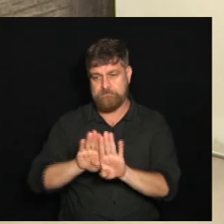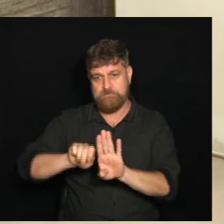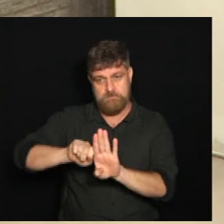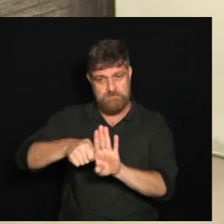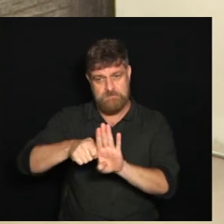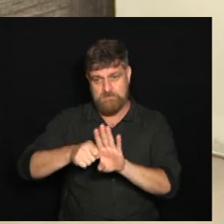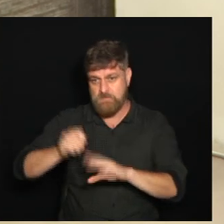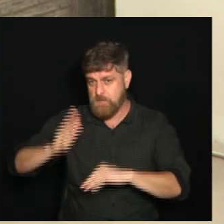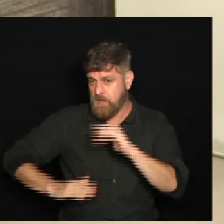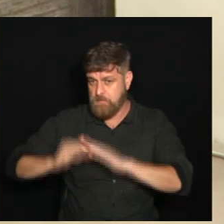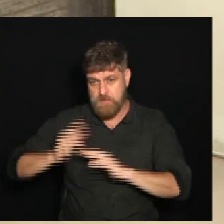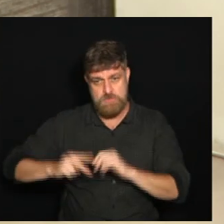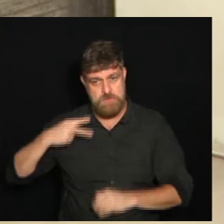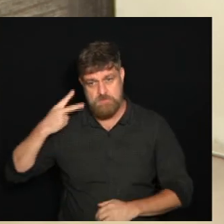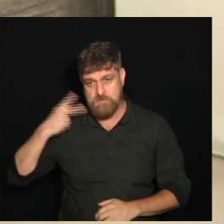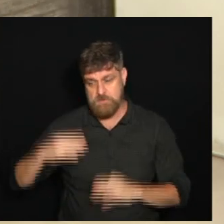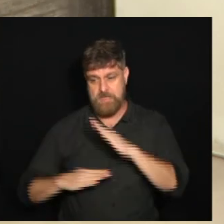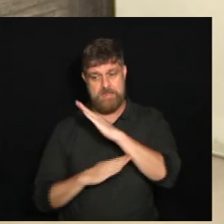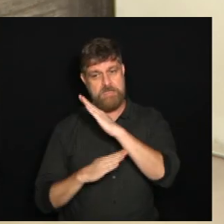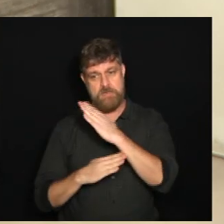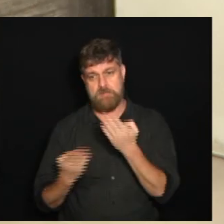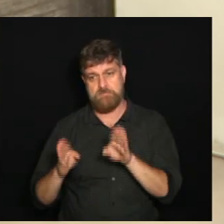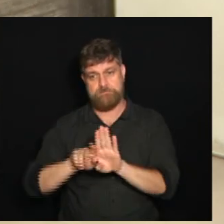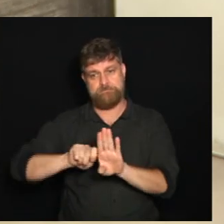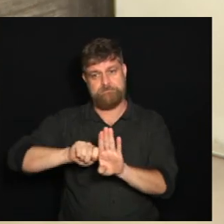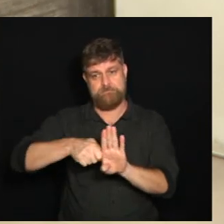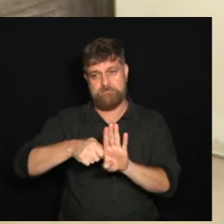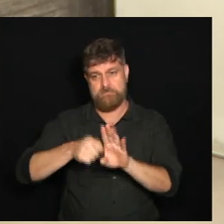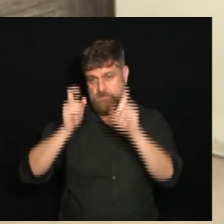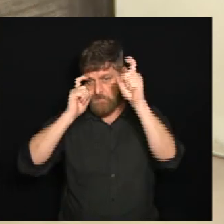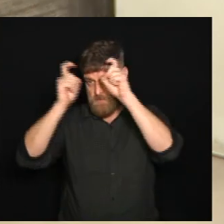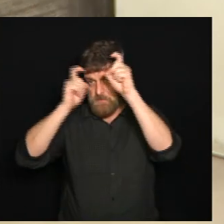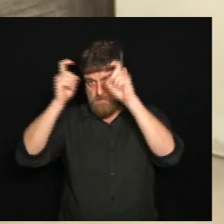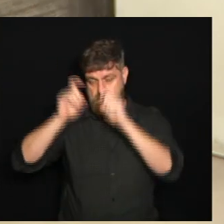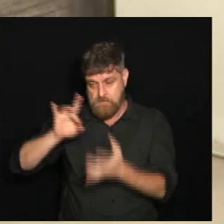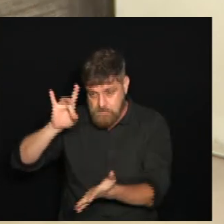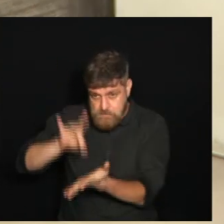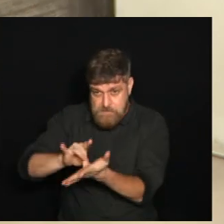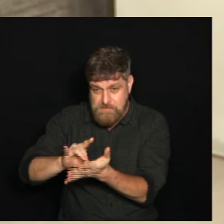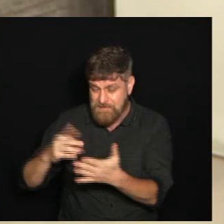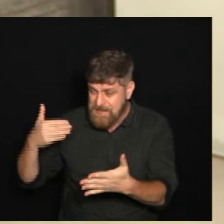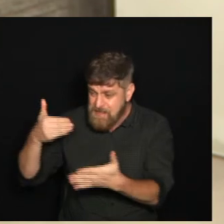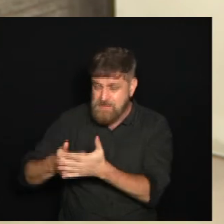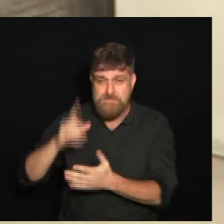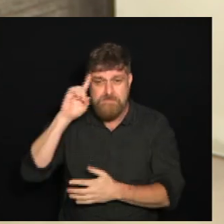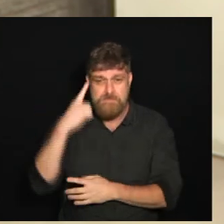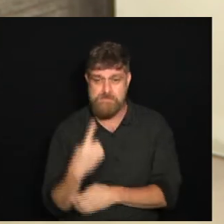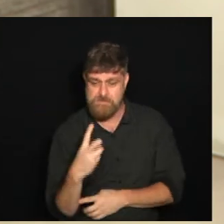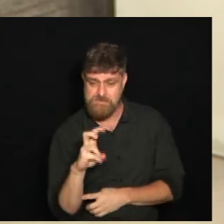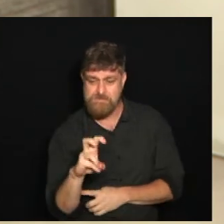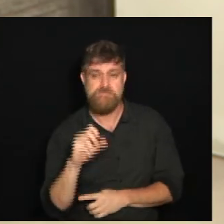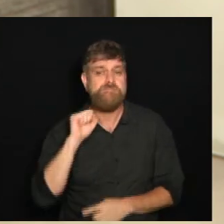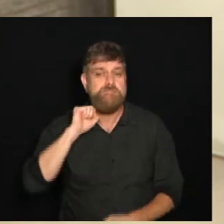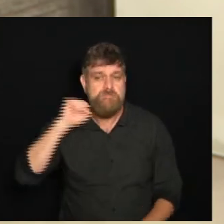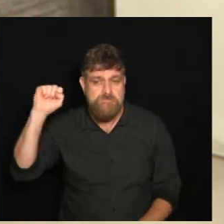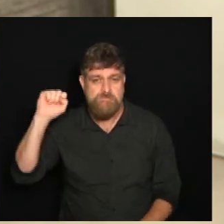das atividades aqui da Câmara Municipal e as reuniões ordinárias até o dia 15 de abril.